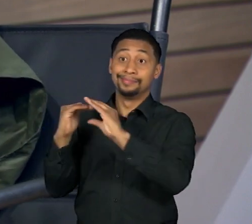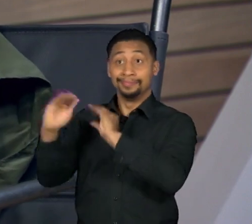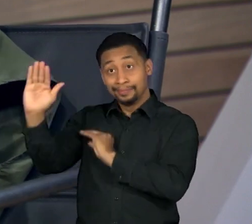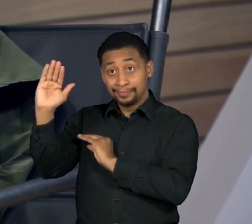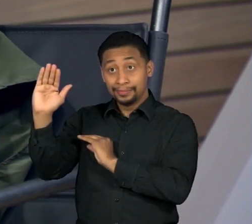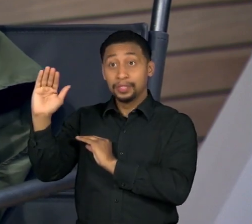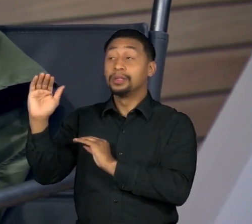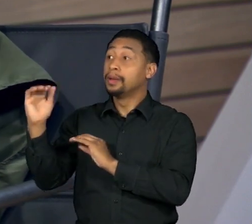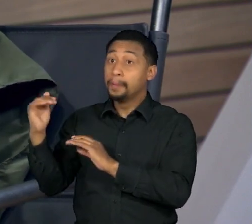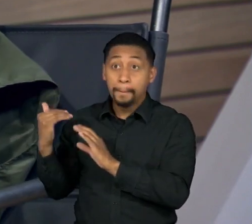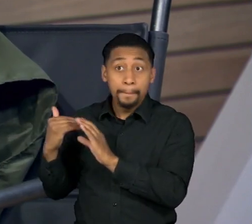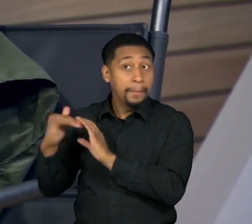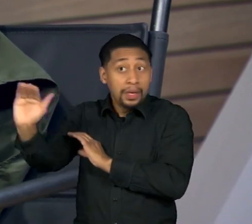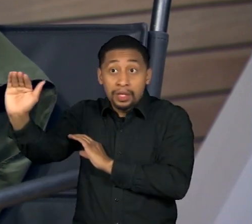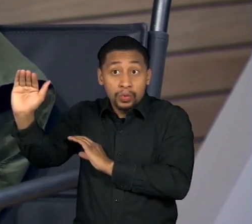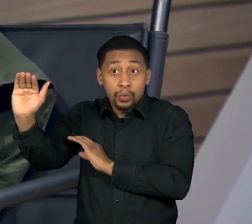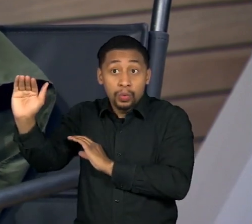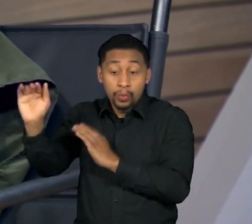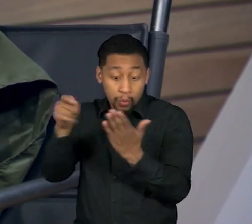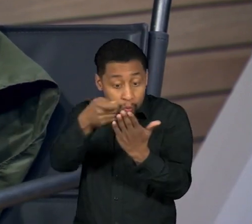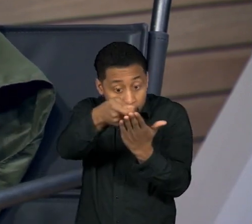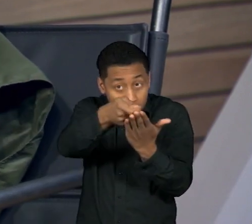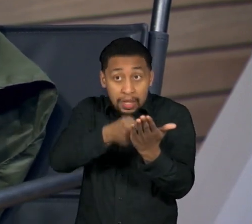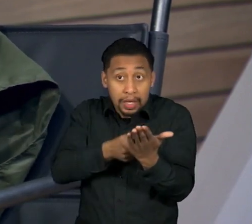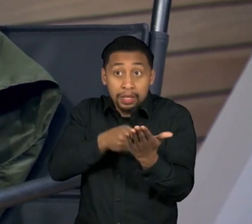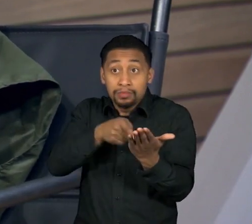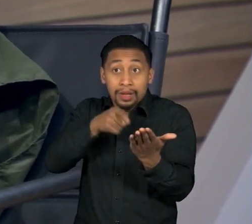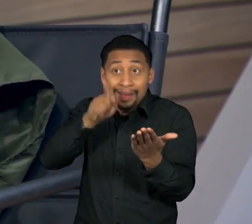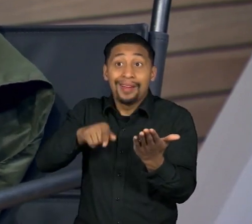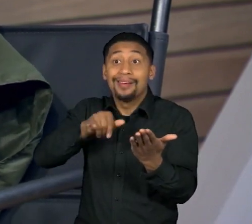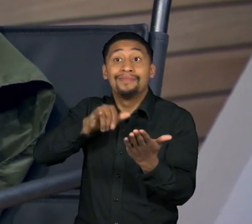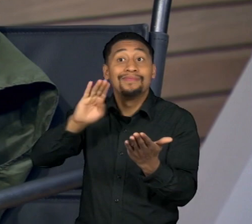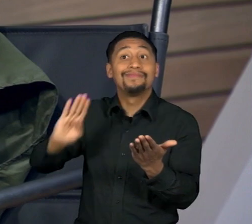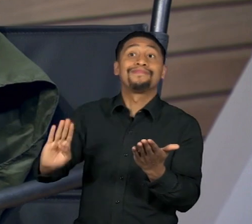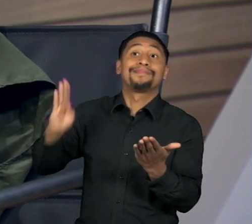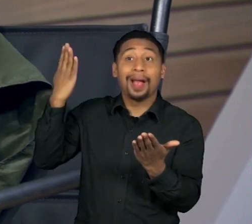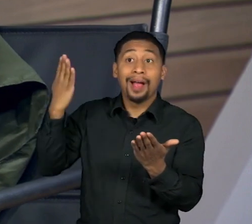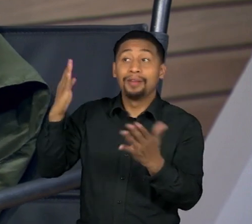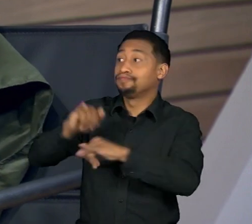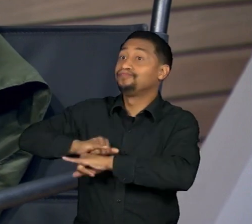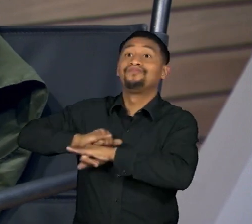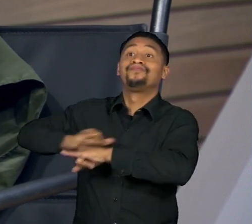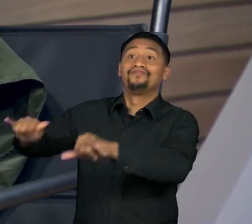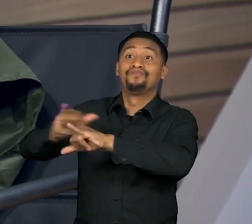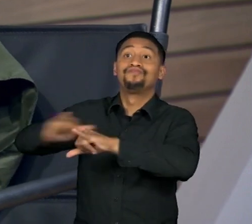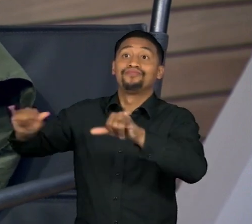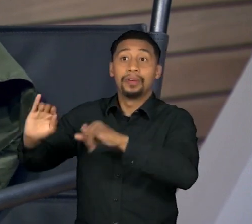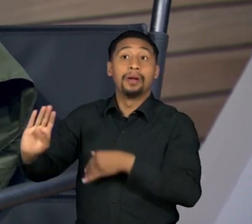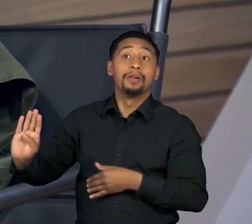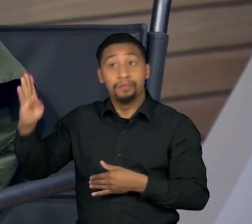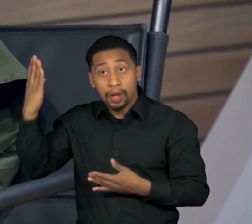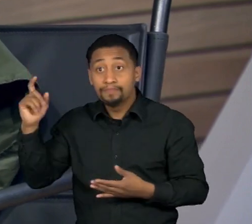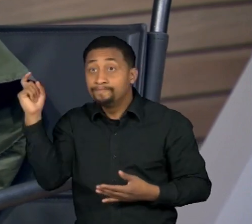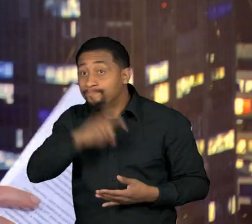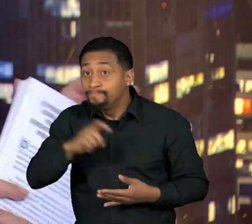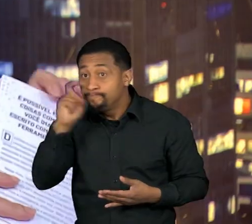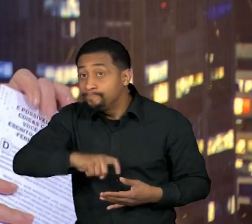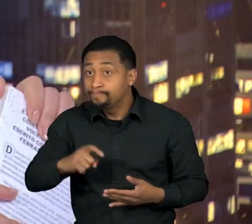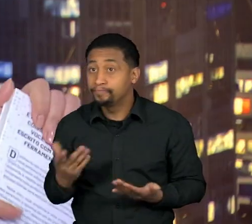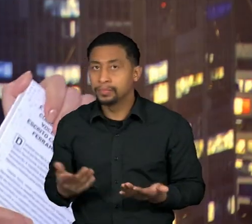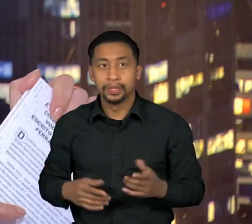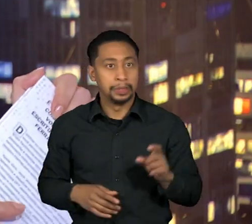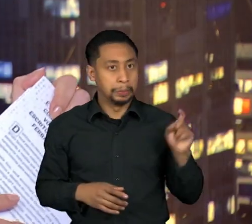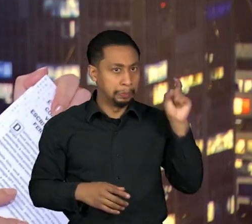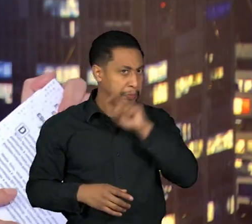repassando, mesmo involuntariamente, fake news, você está repassando desinformação. Então, isso acaba sendo uma mentira